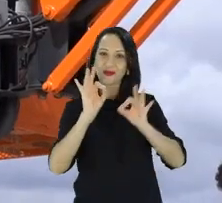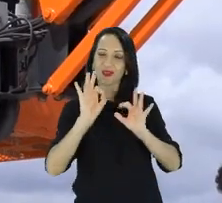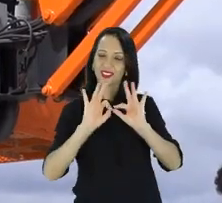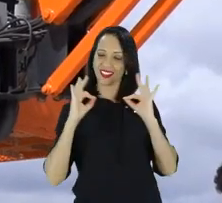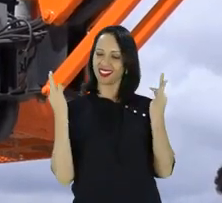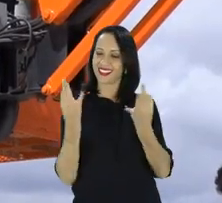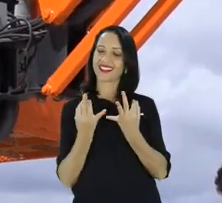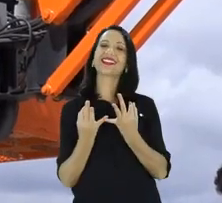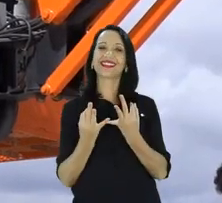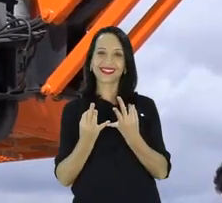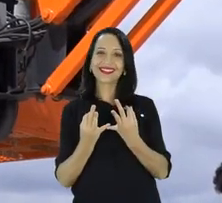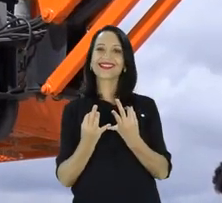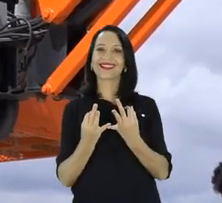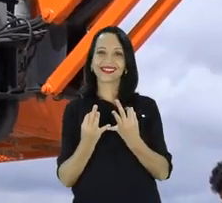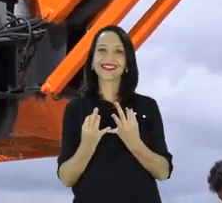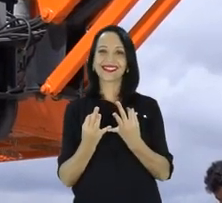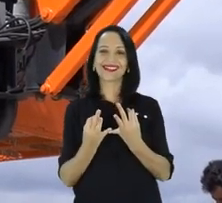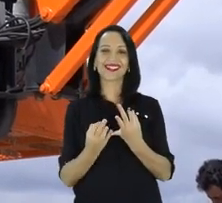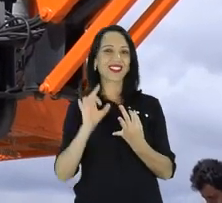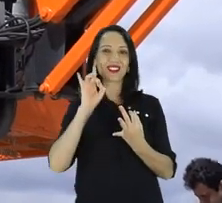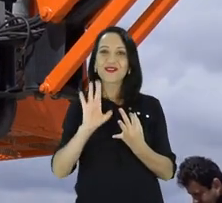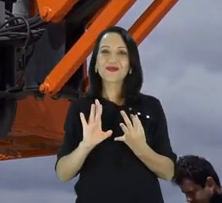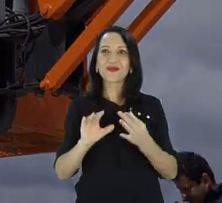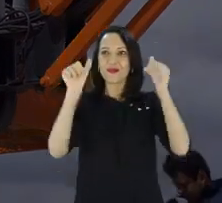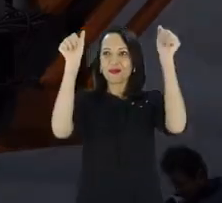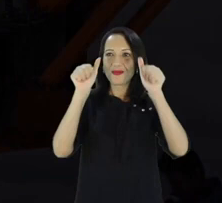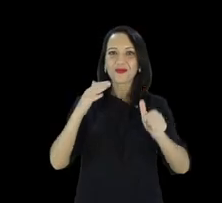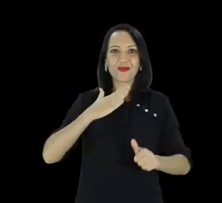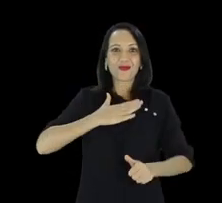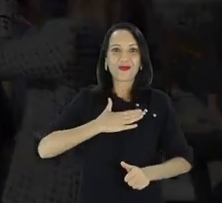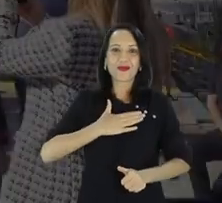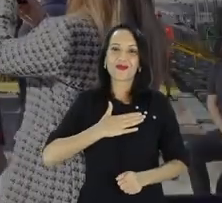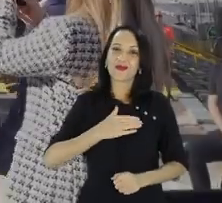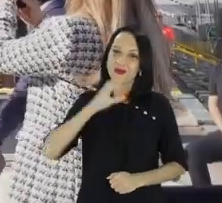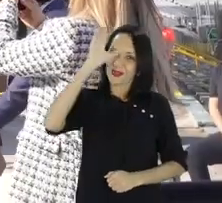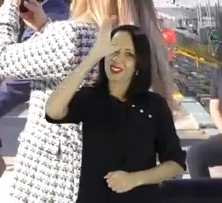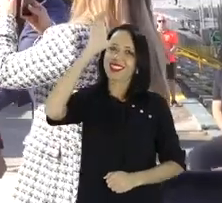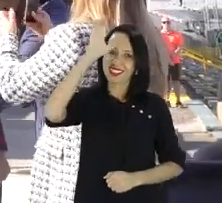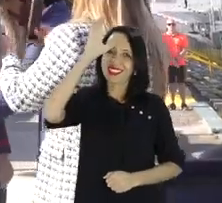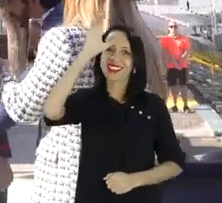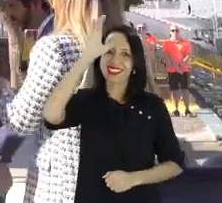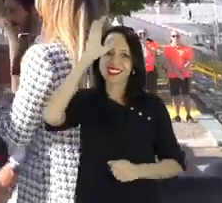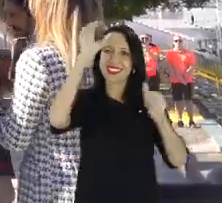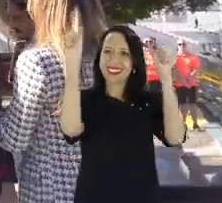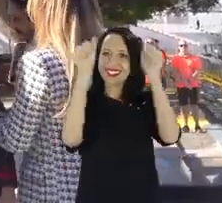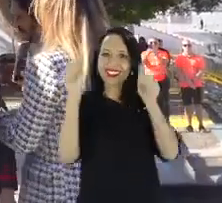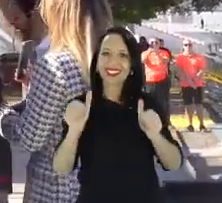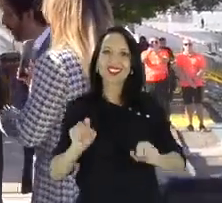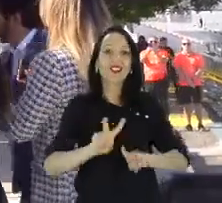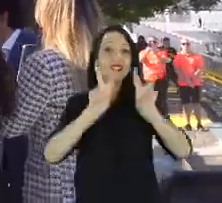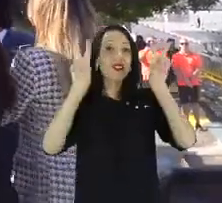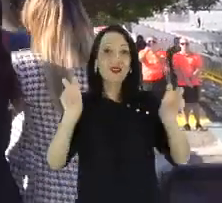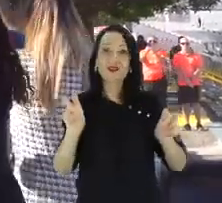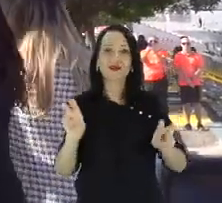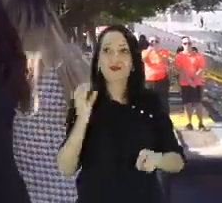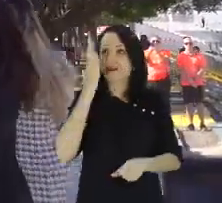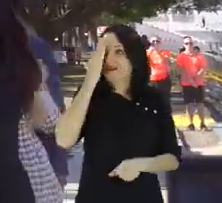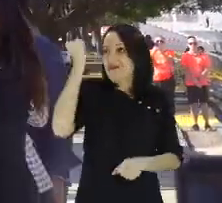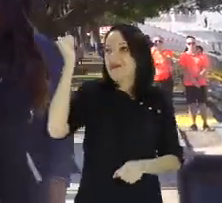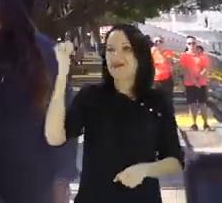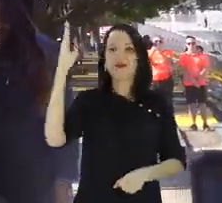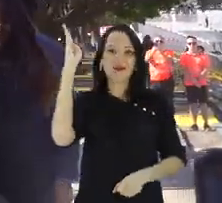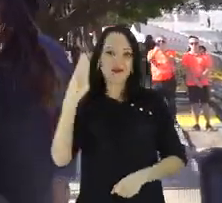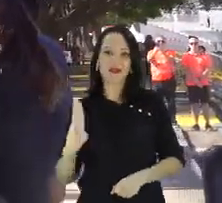projeto familiar né não era mais só mais cultura sobre o meu tio né ela passou a ser mais cultura sobre o ídolo Brasileiro né